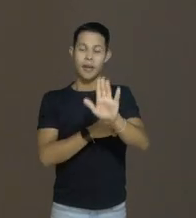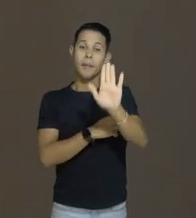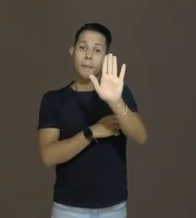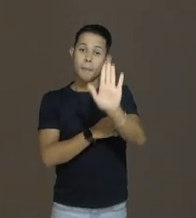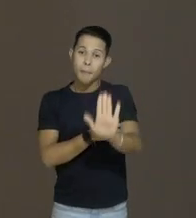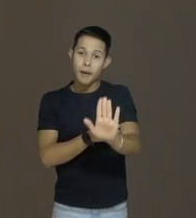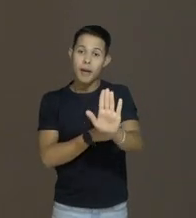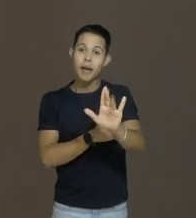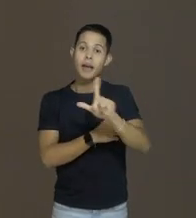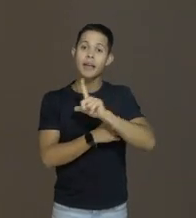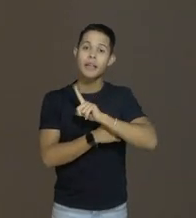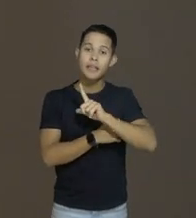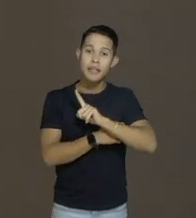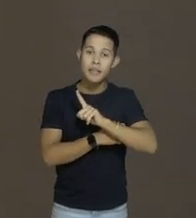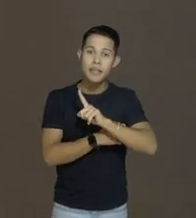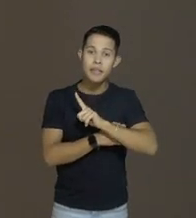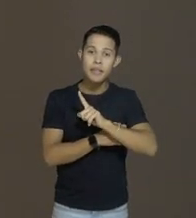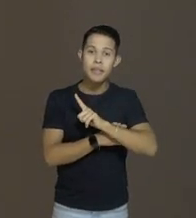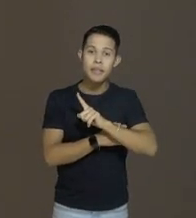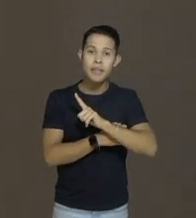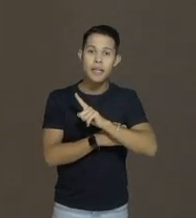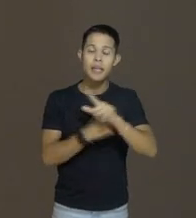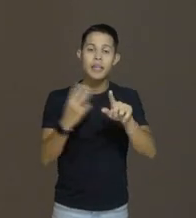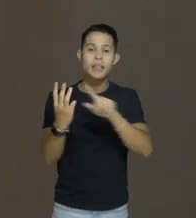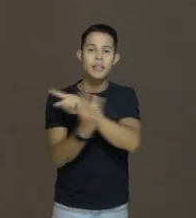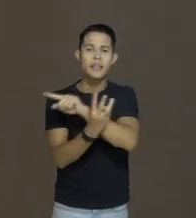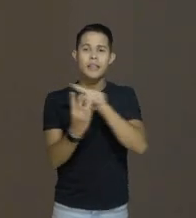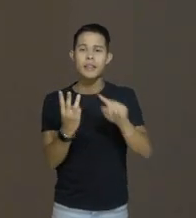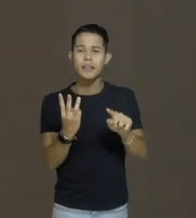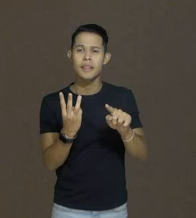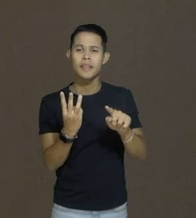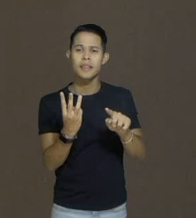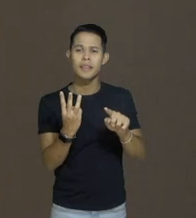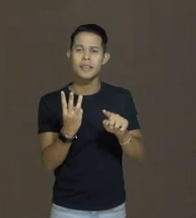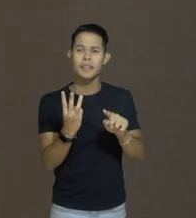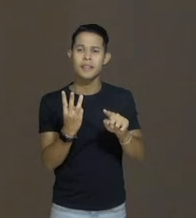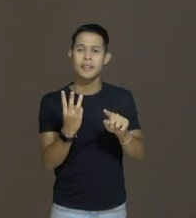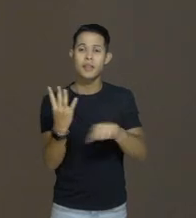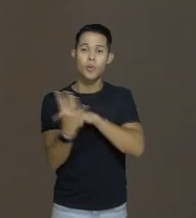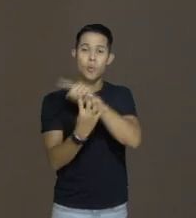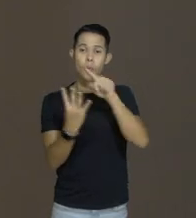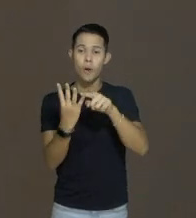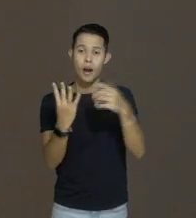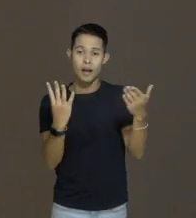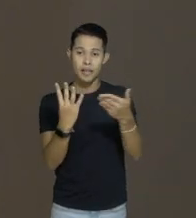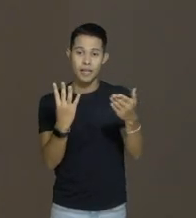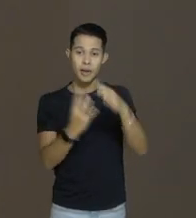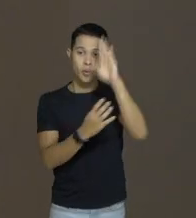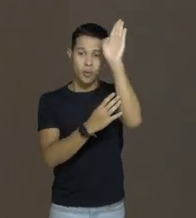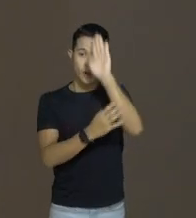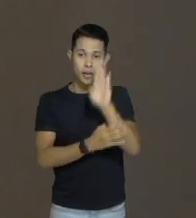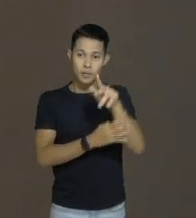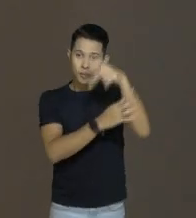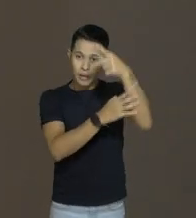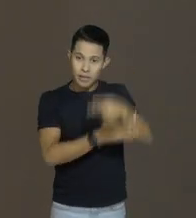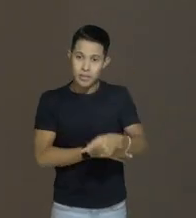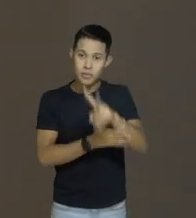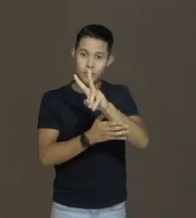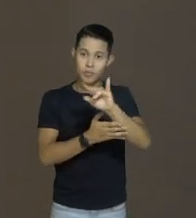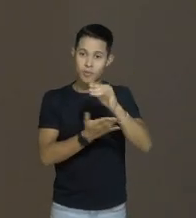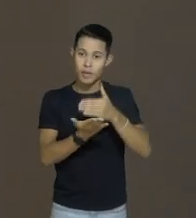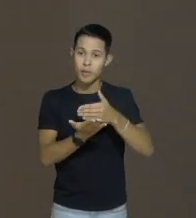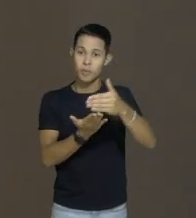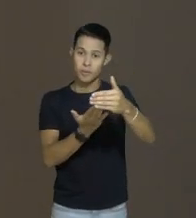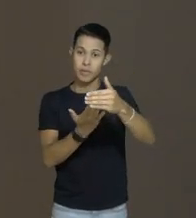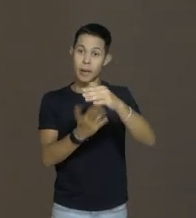Tem 3 medicações atualmente no Brasil, está entrando uma quarta, 5 agora vão entrar, vai entrar mais 2.